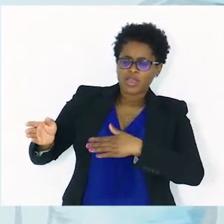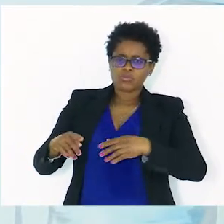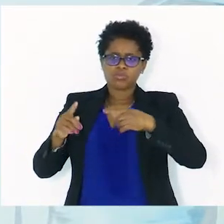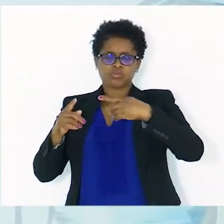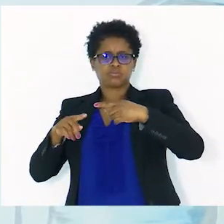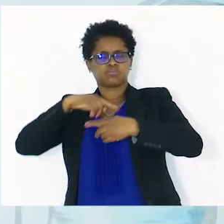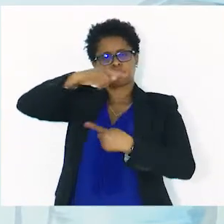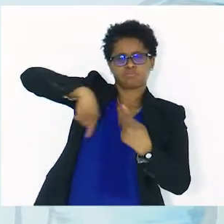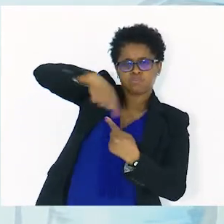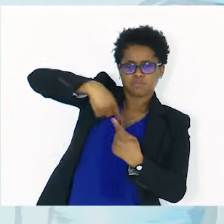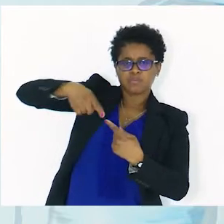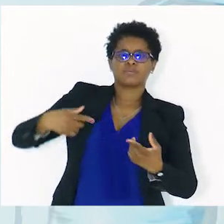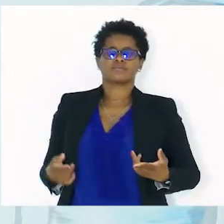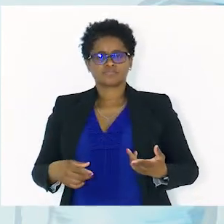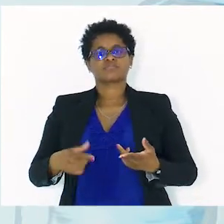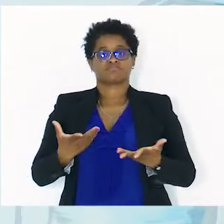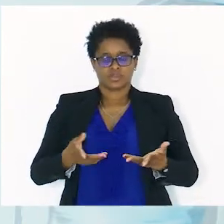acontece na troposfera.